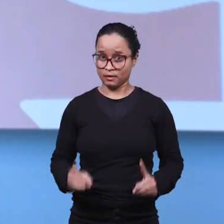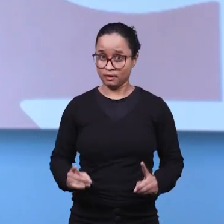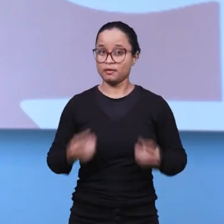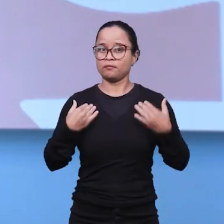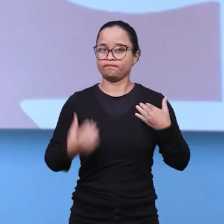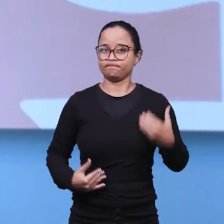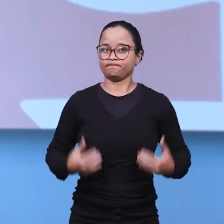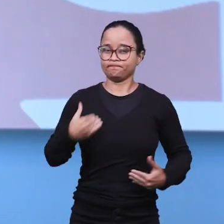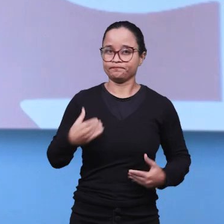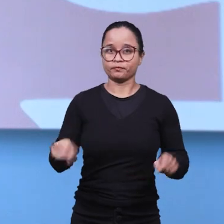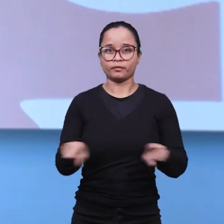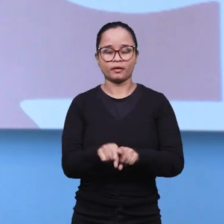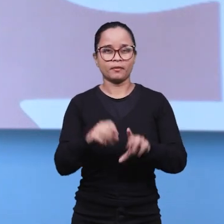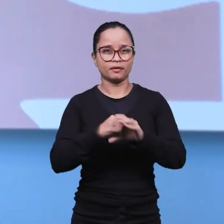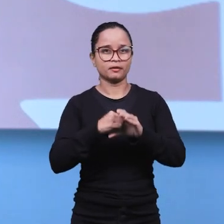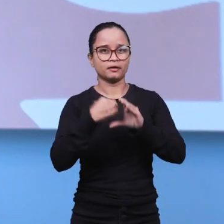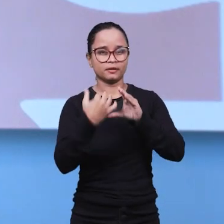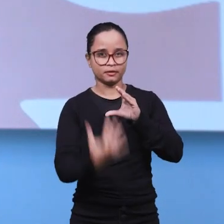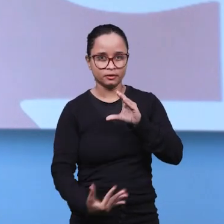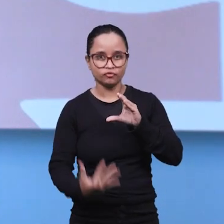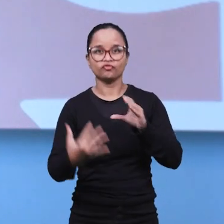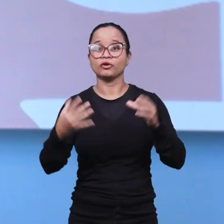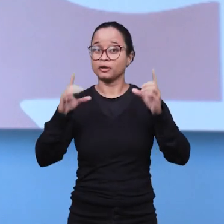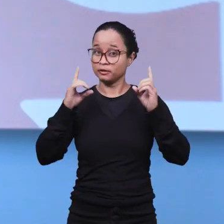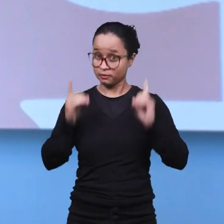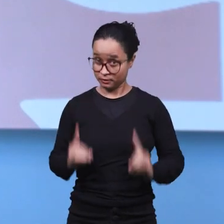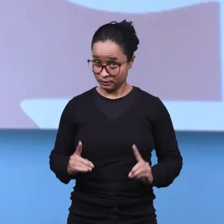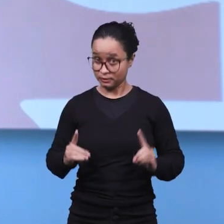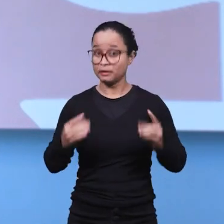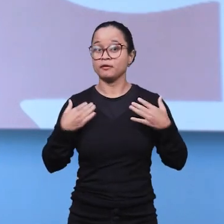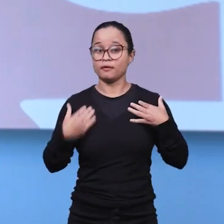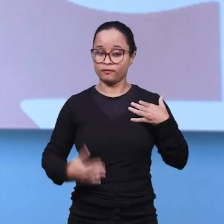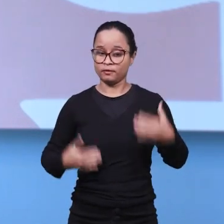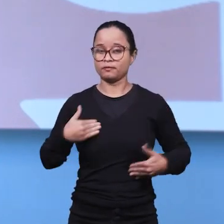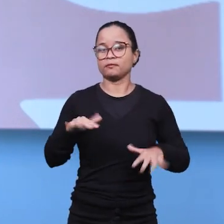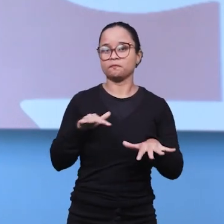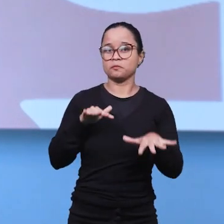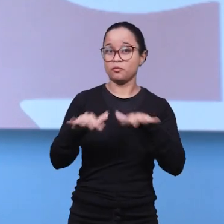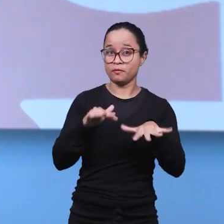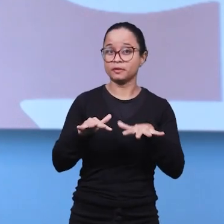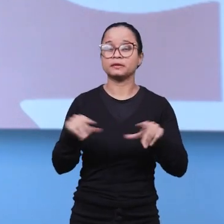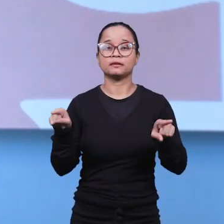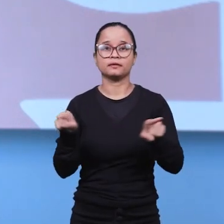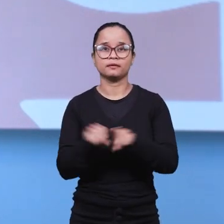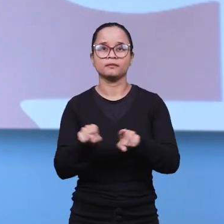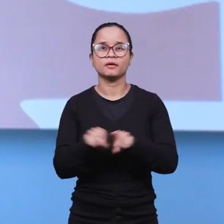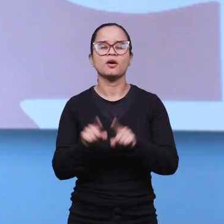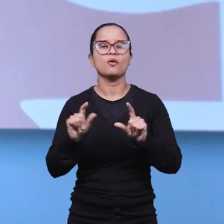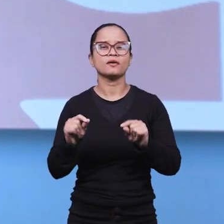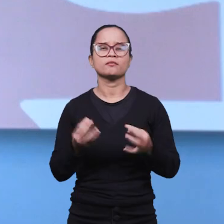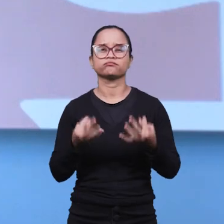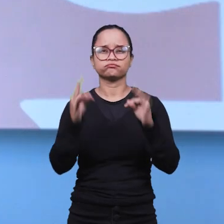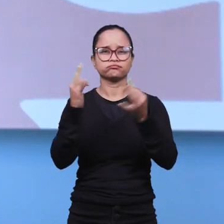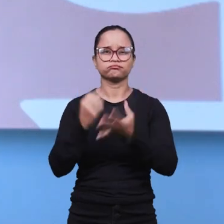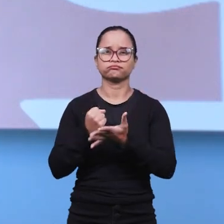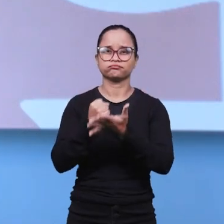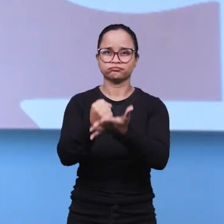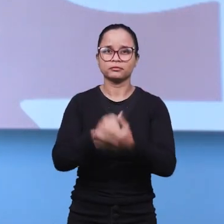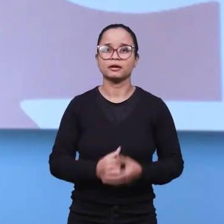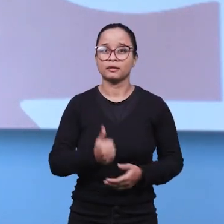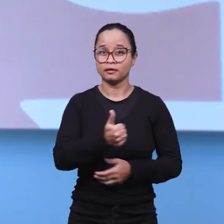as características da deficiência física e motora, o que são as tecnologias assistivas, as